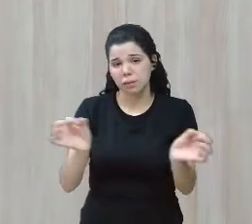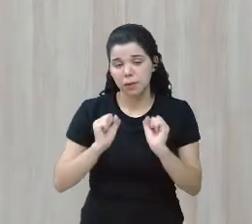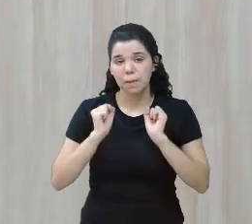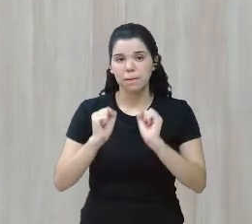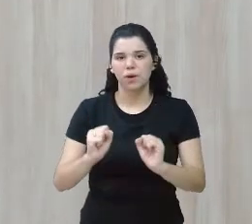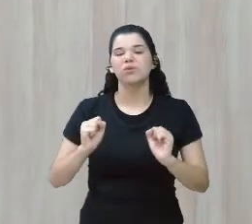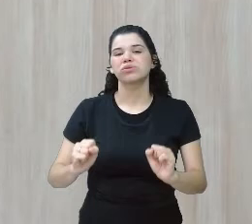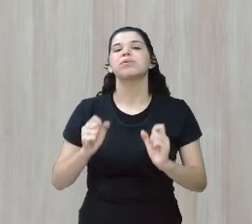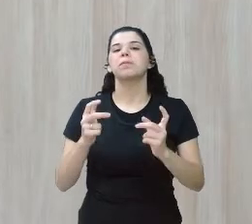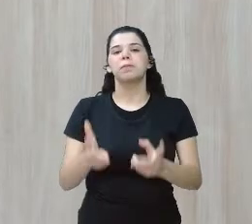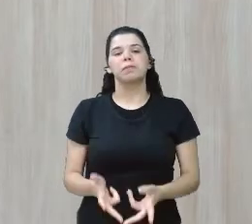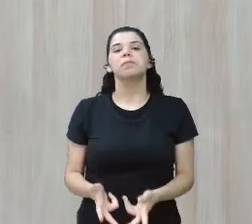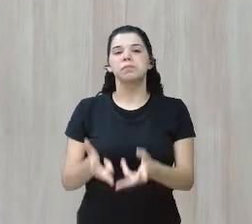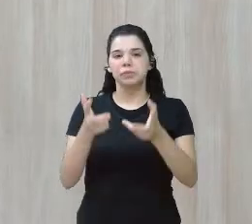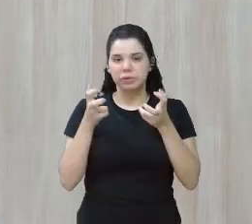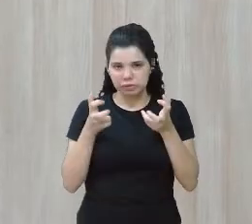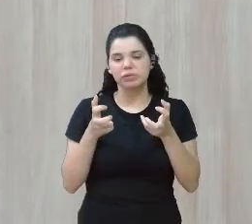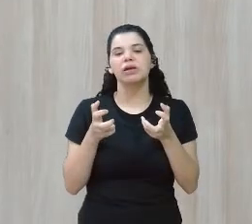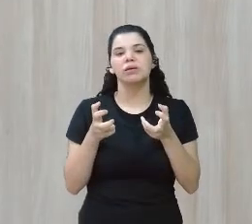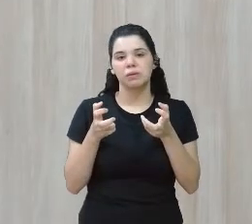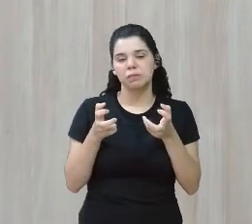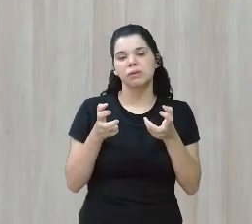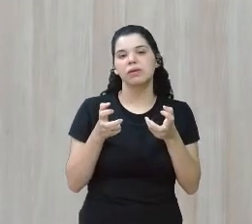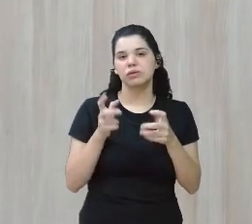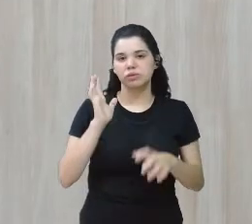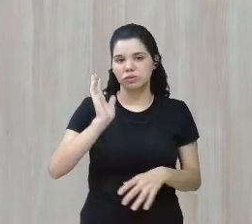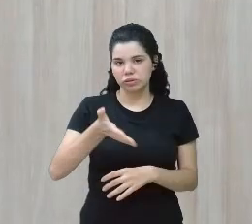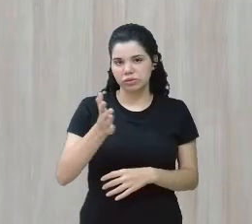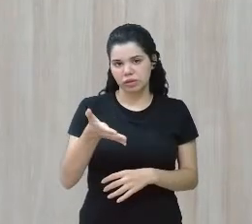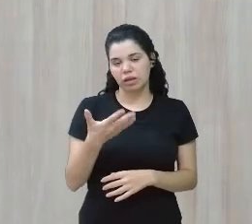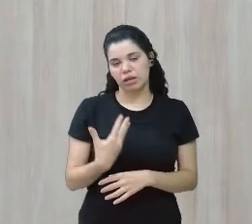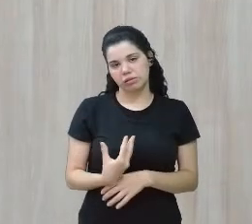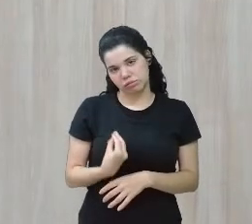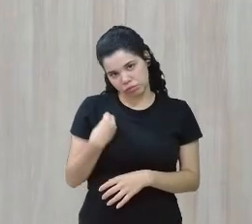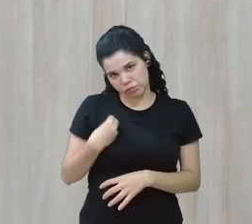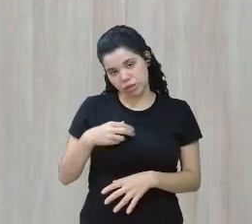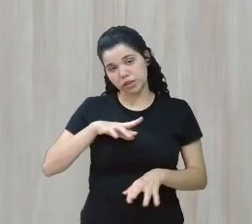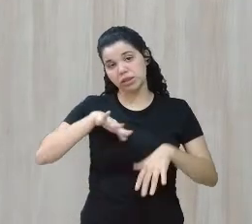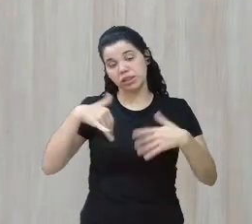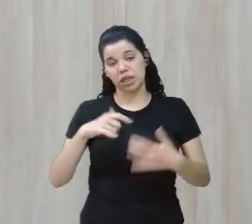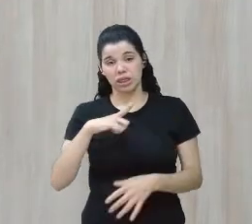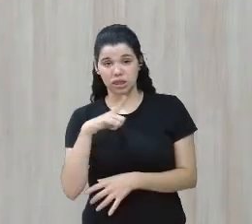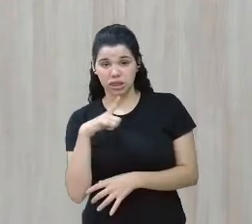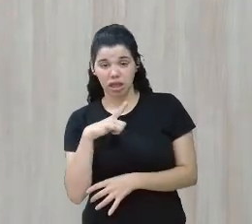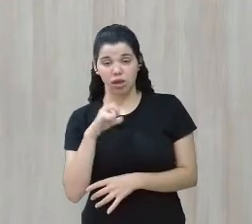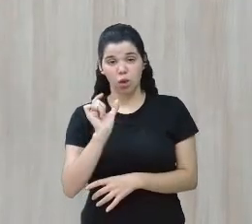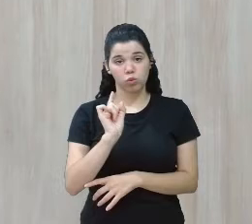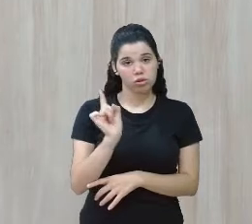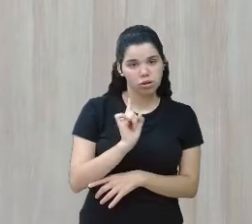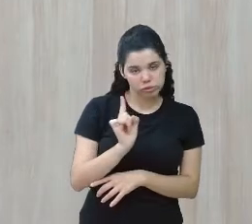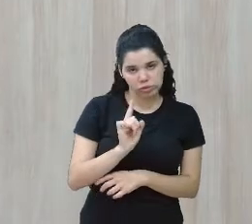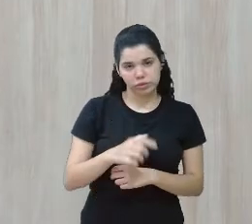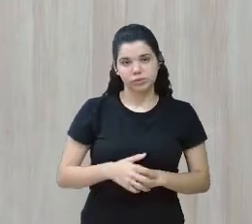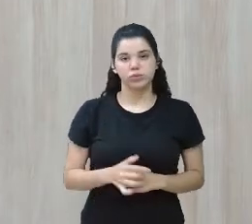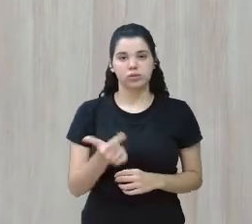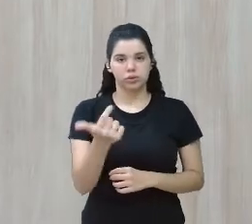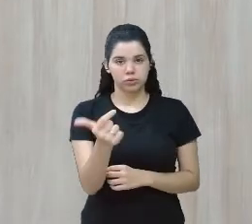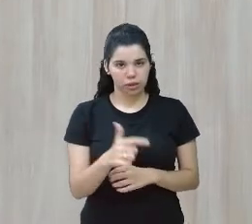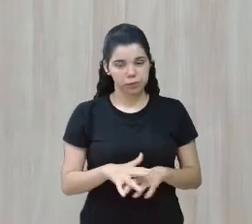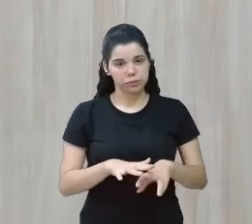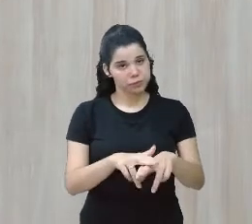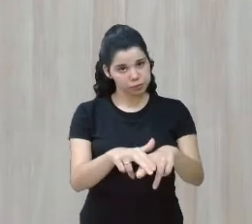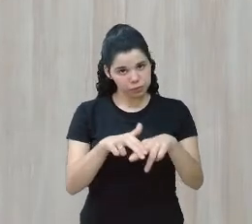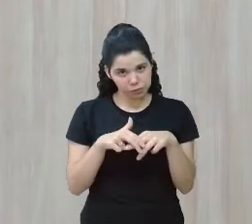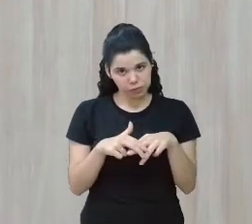já dá para detectar o que é que a pessoa tem e se é portador ou se não é portador. Mas